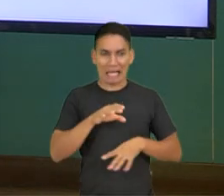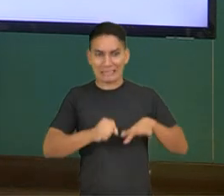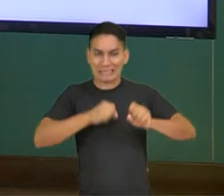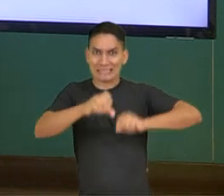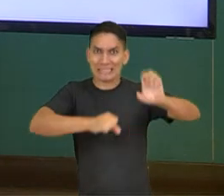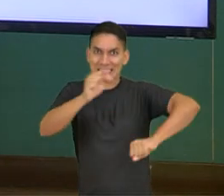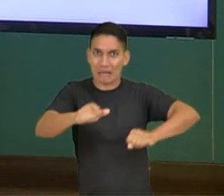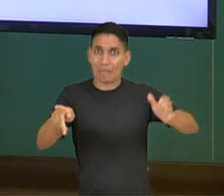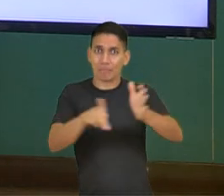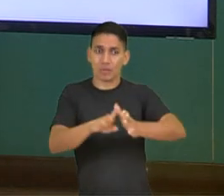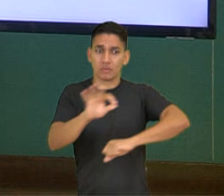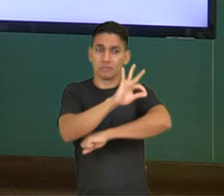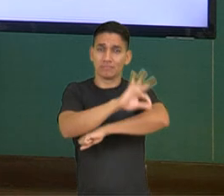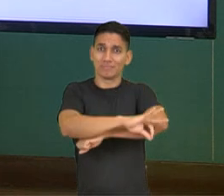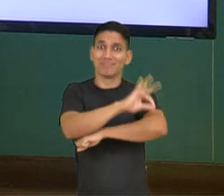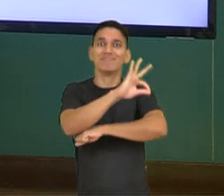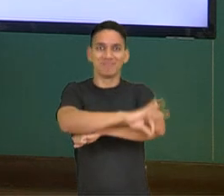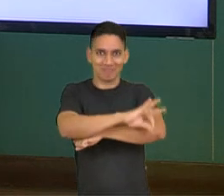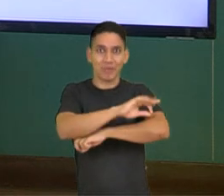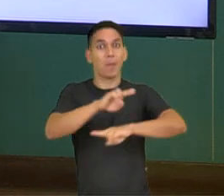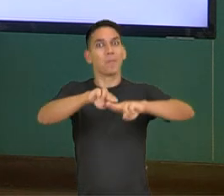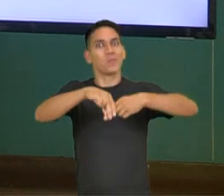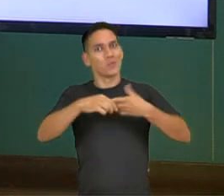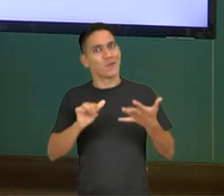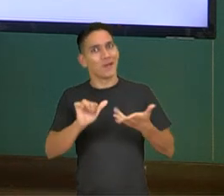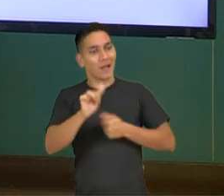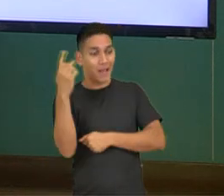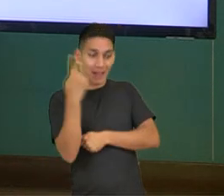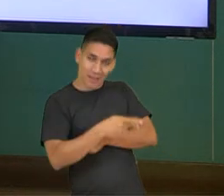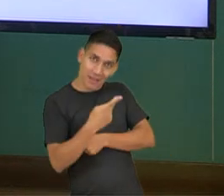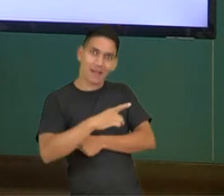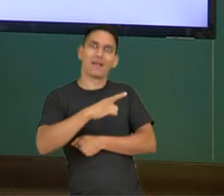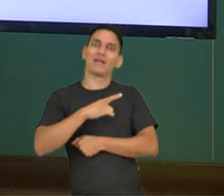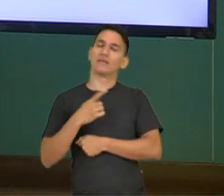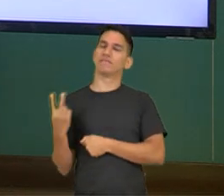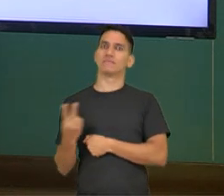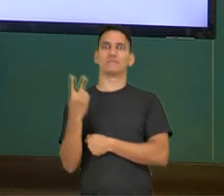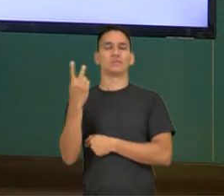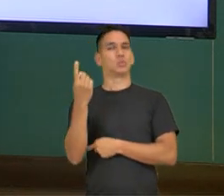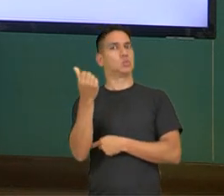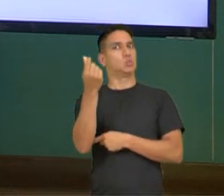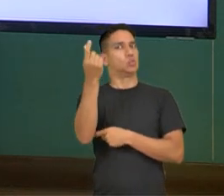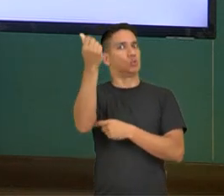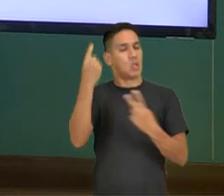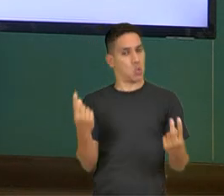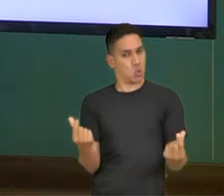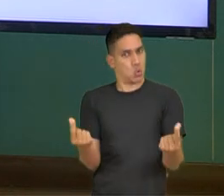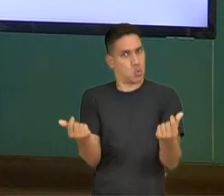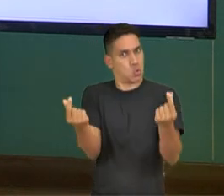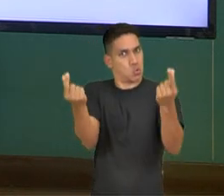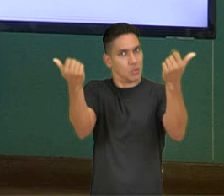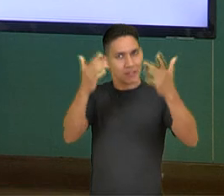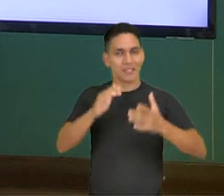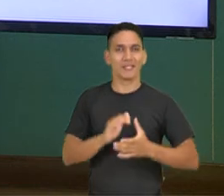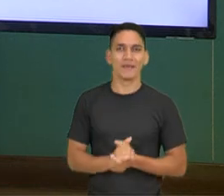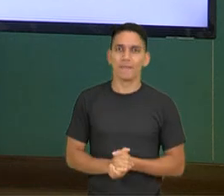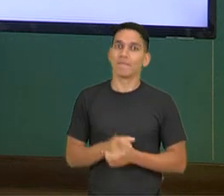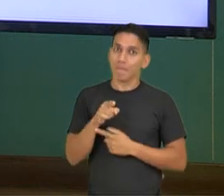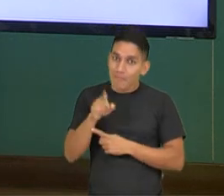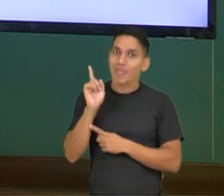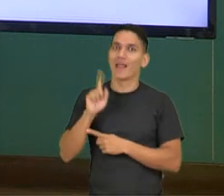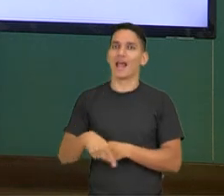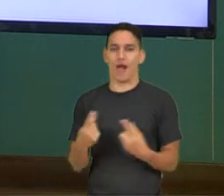de petróleo. E por isso essa substância tem esse valor e esse valor quase